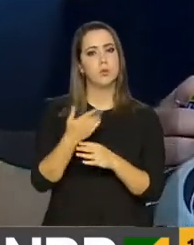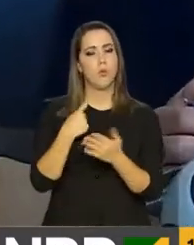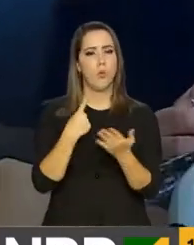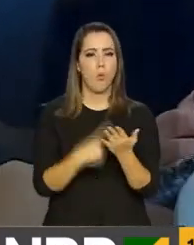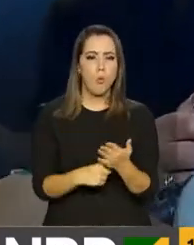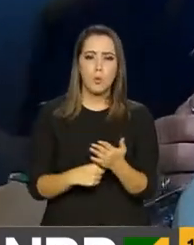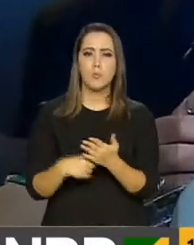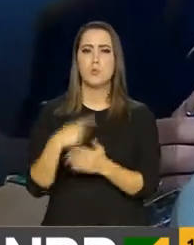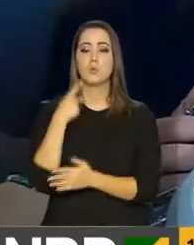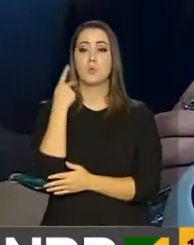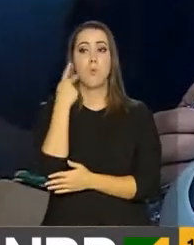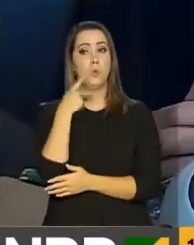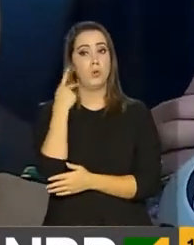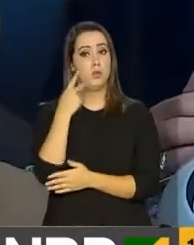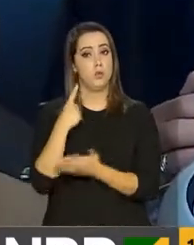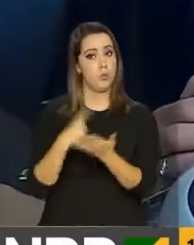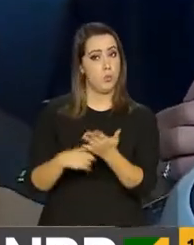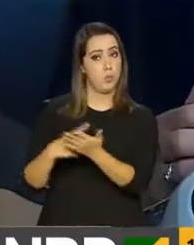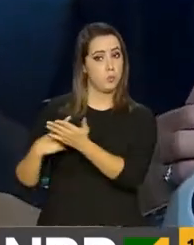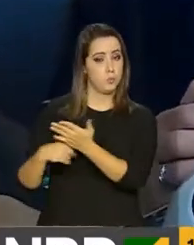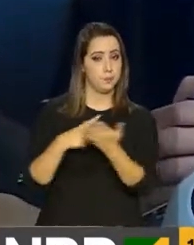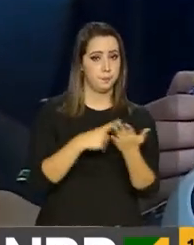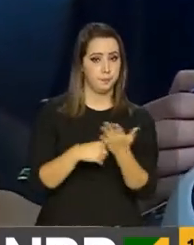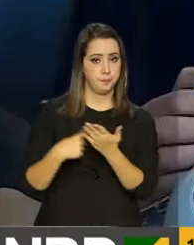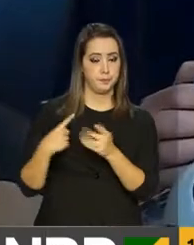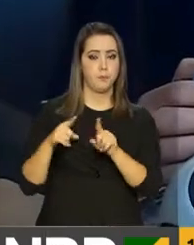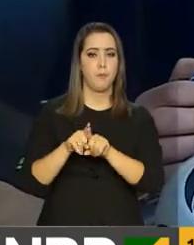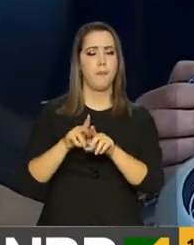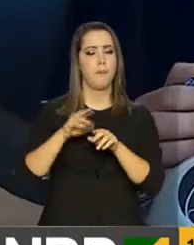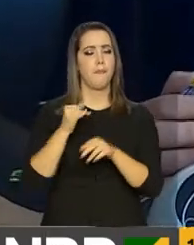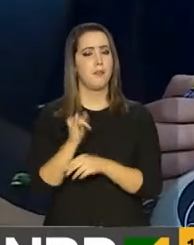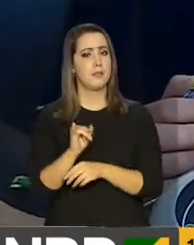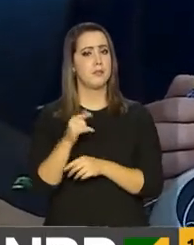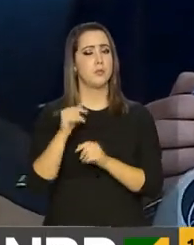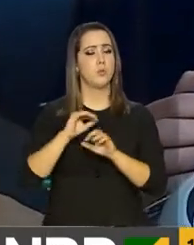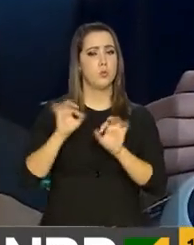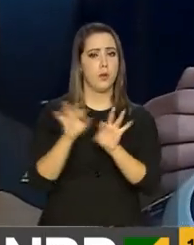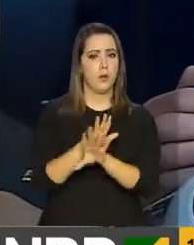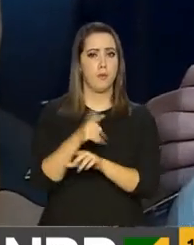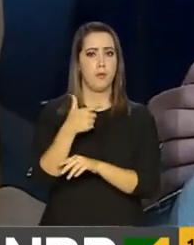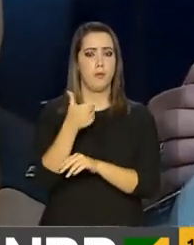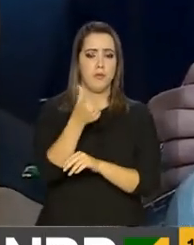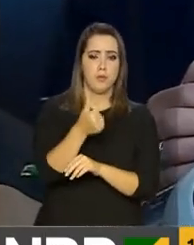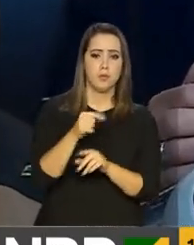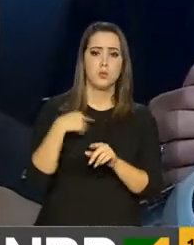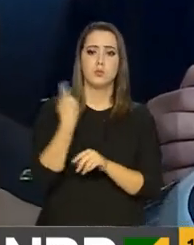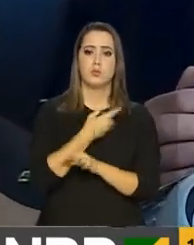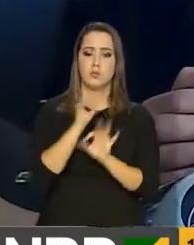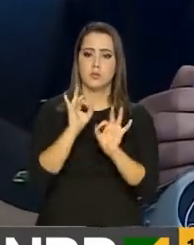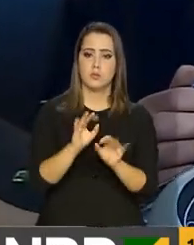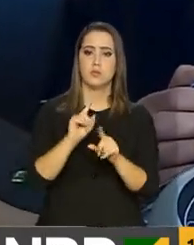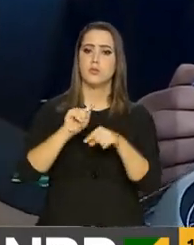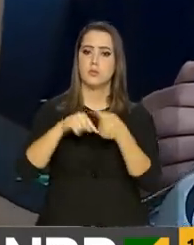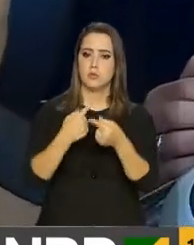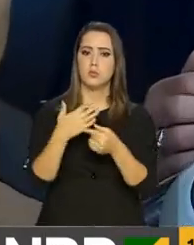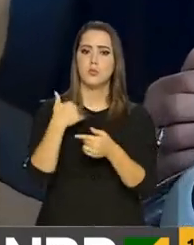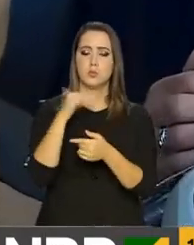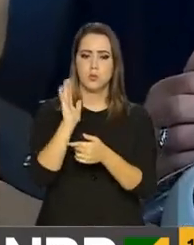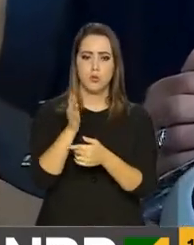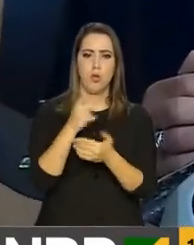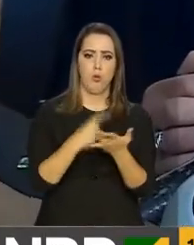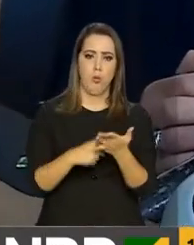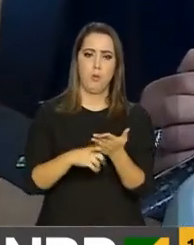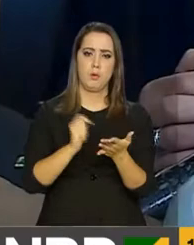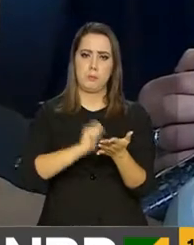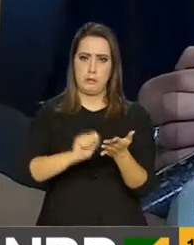acordo político no dia 21. Se não concluirmos no dia 21, seguramente vamos concluir em seguida. Agora,